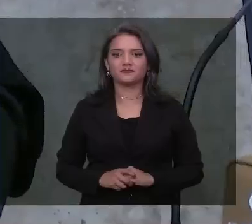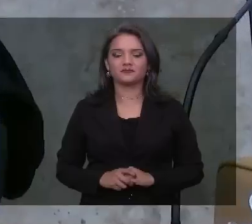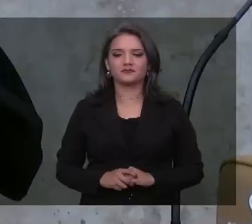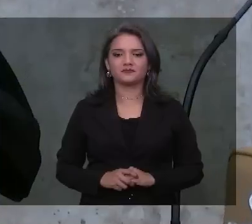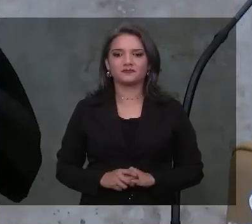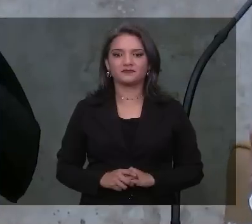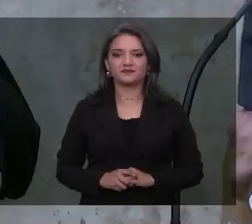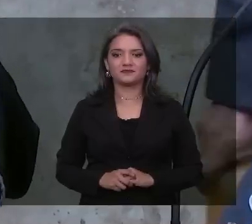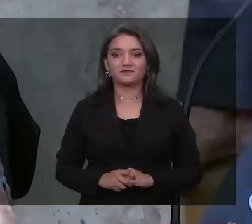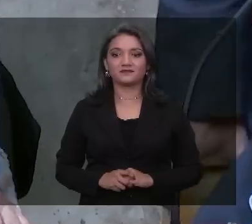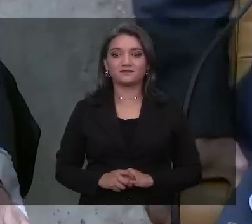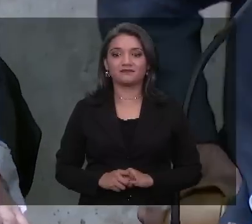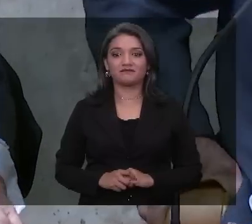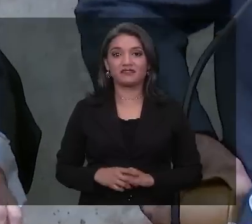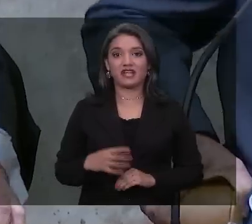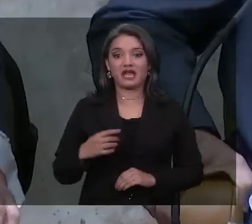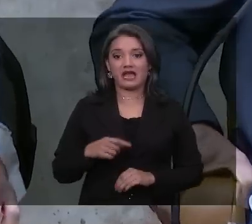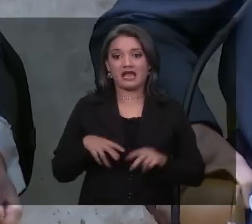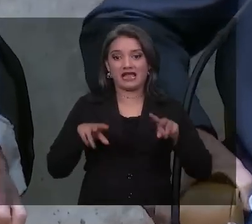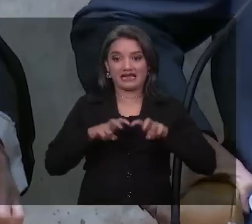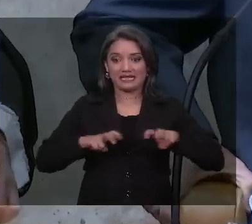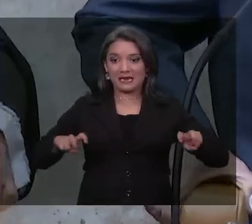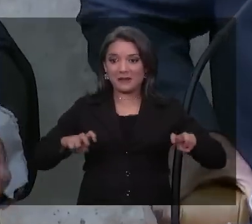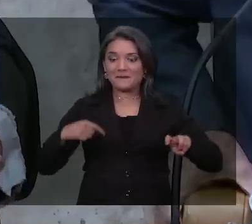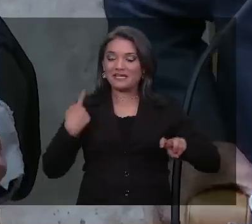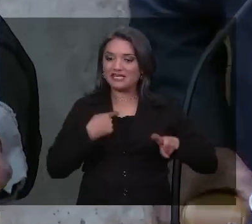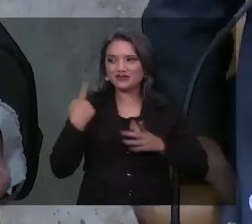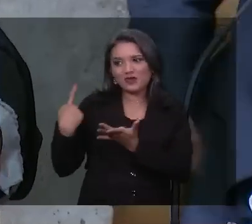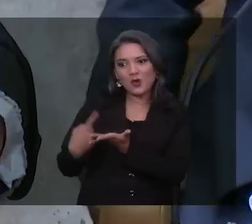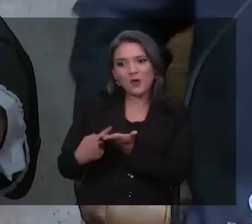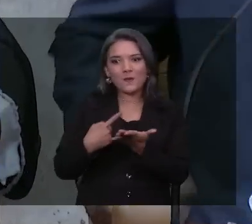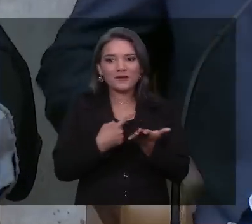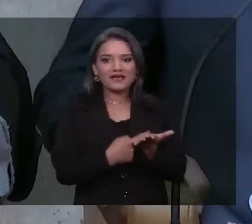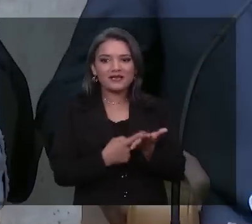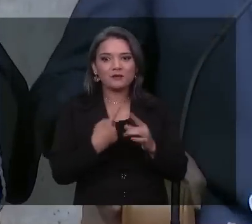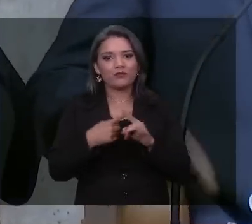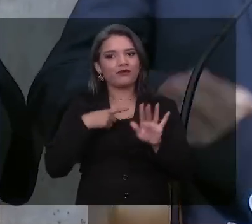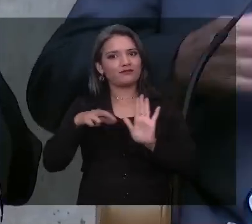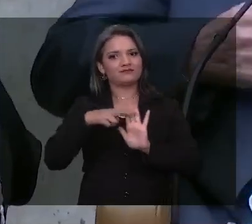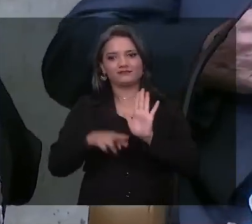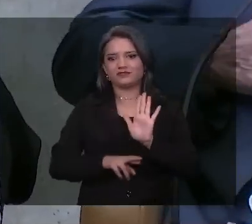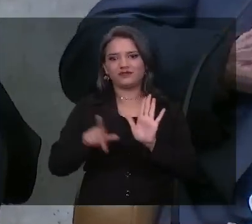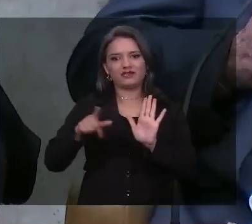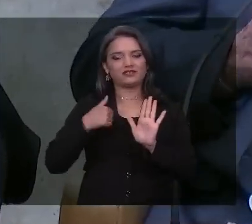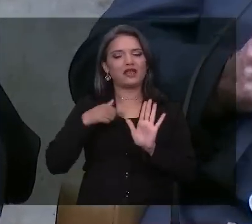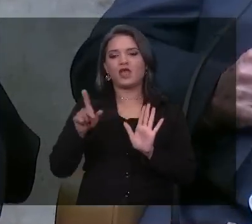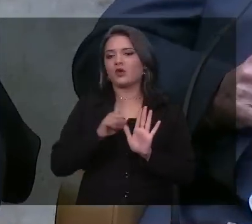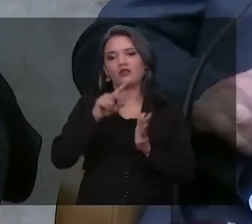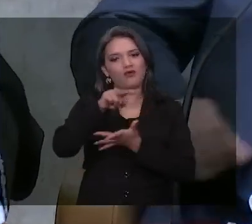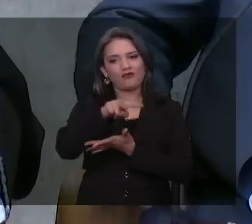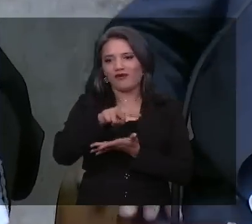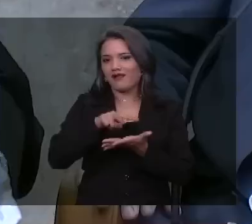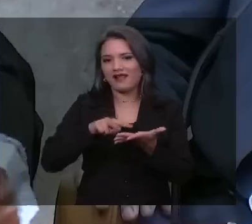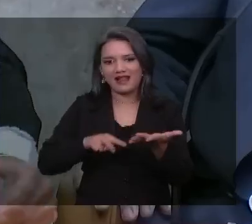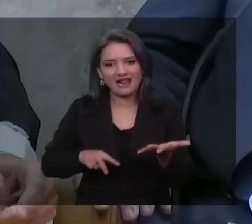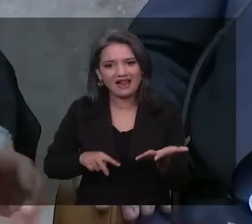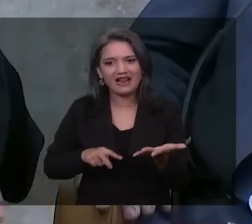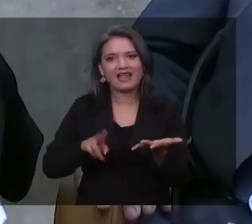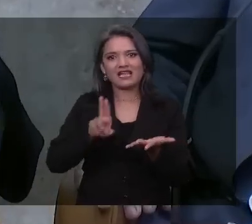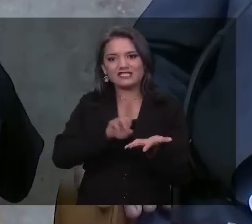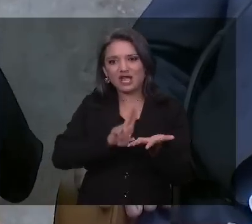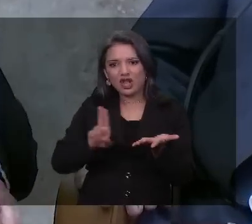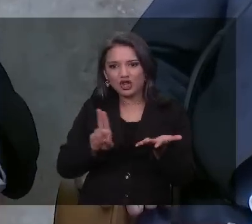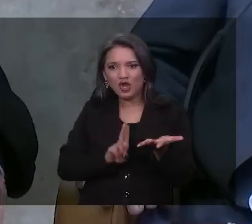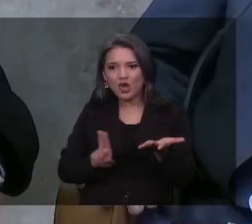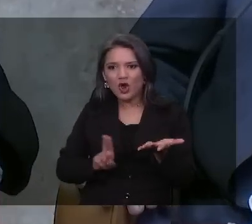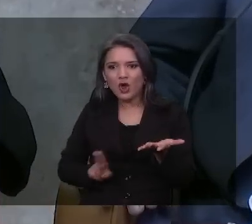Nós fizemos um pacto aqui na mesa que, contrariando o protocolo, eu não vou fazer a leitura da nominata final